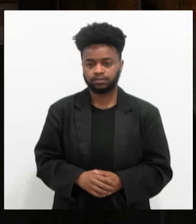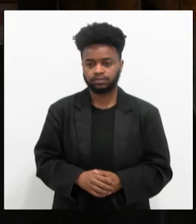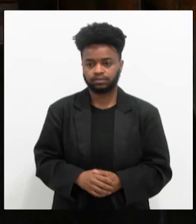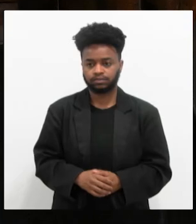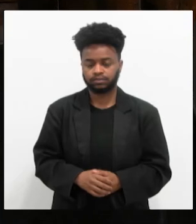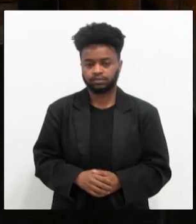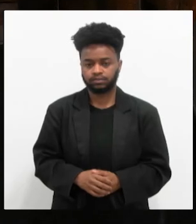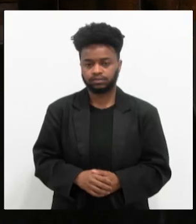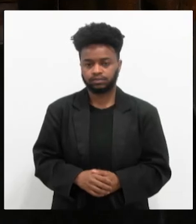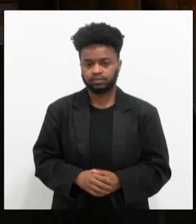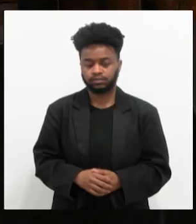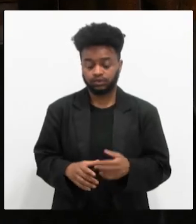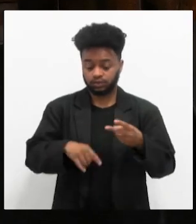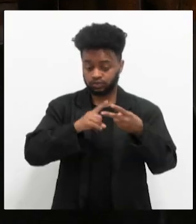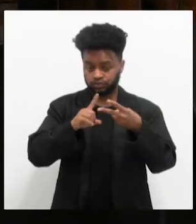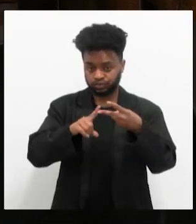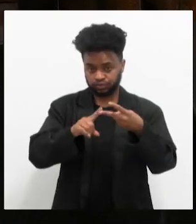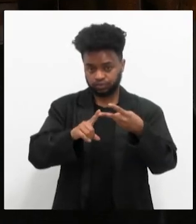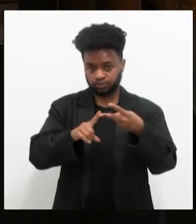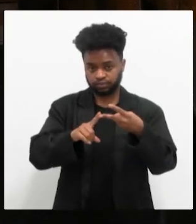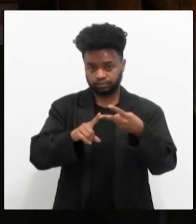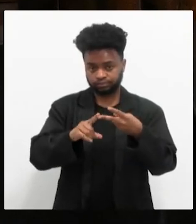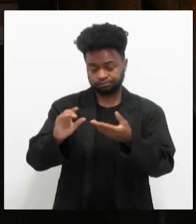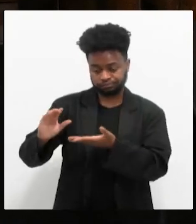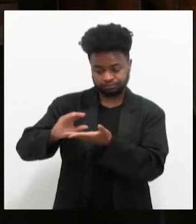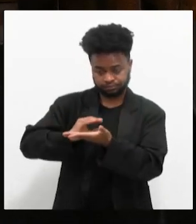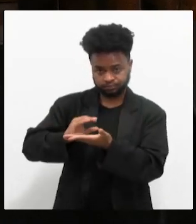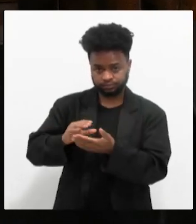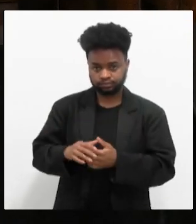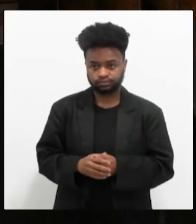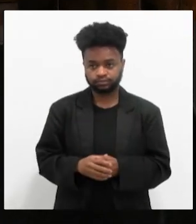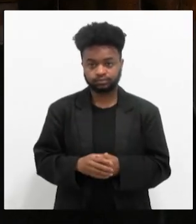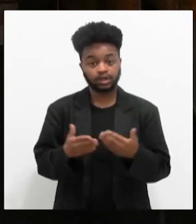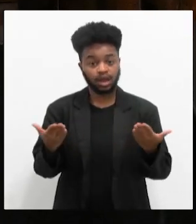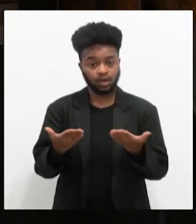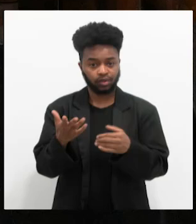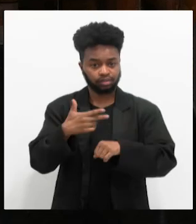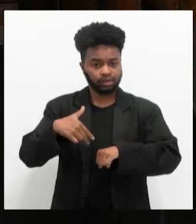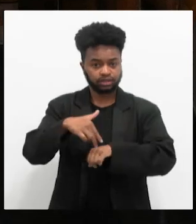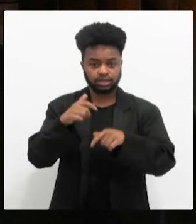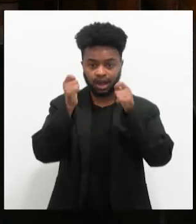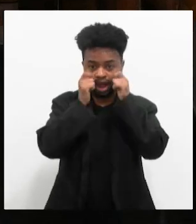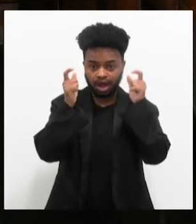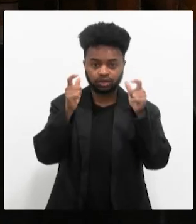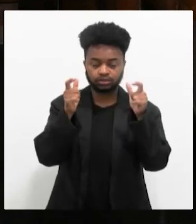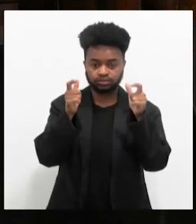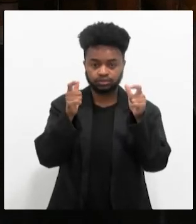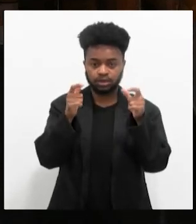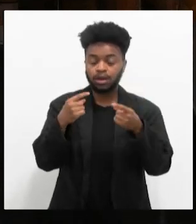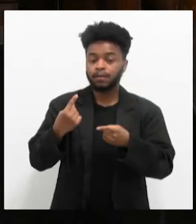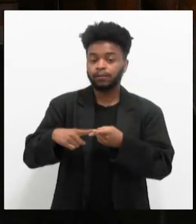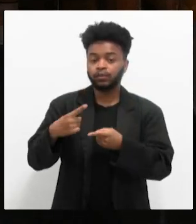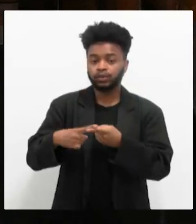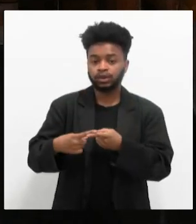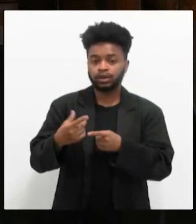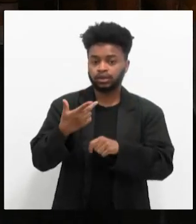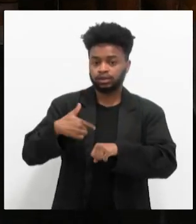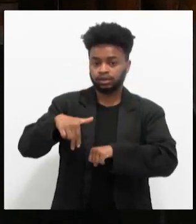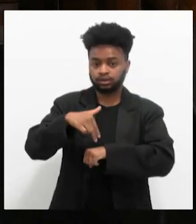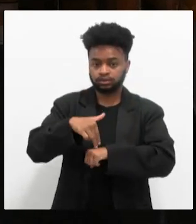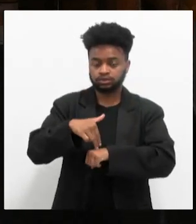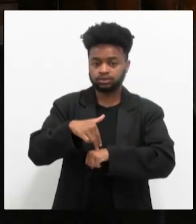Qual seria uma segunda fonte? Agora a União está acordando. Porque a União,